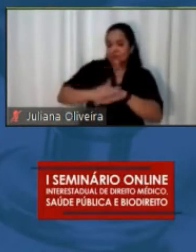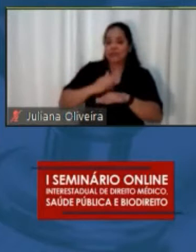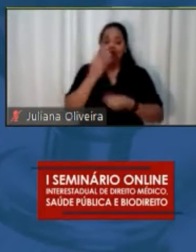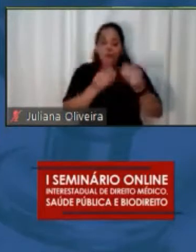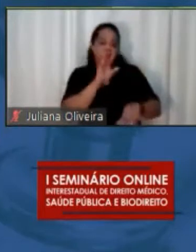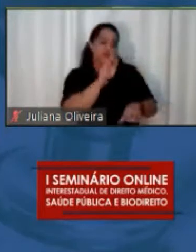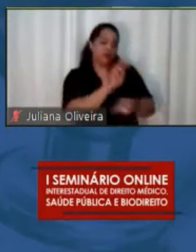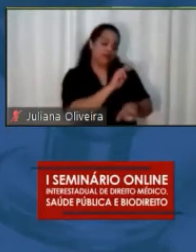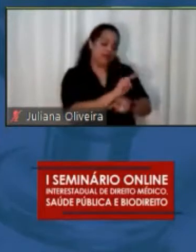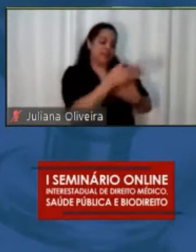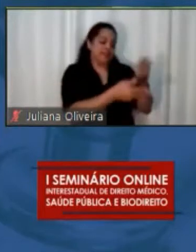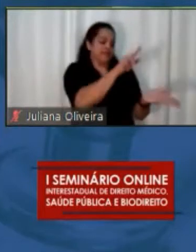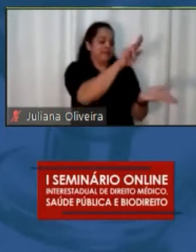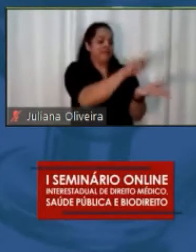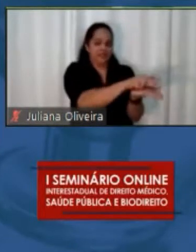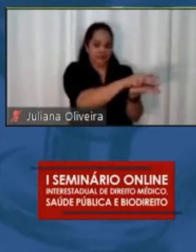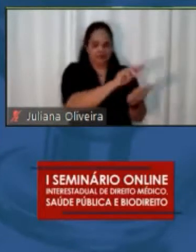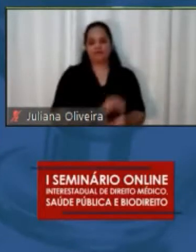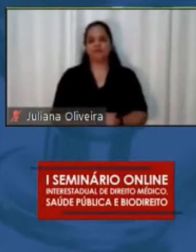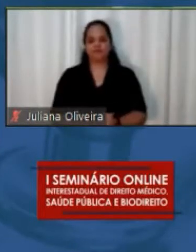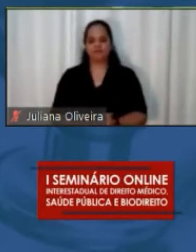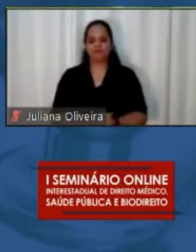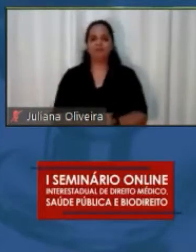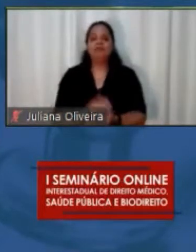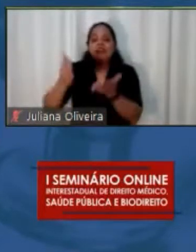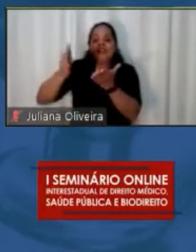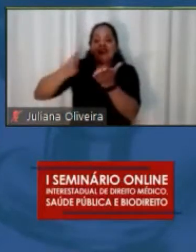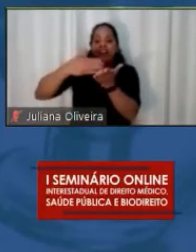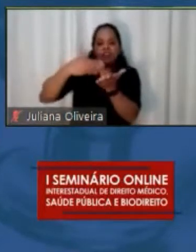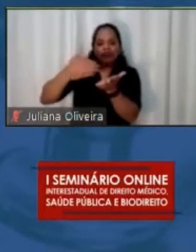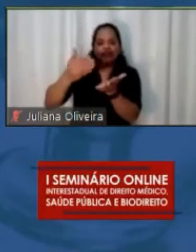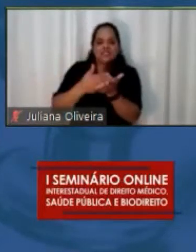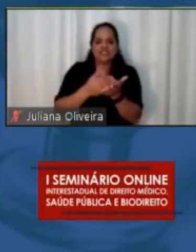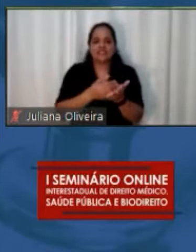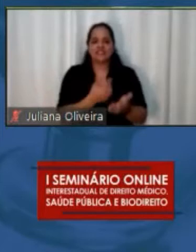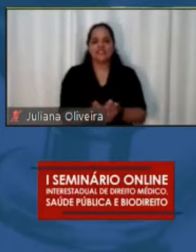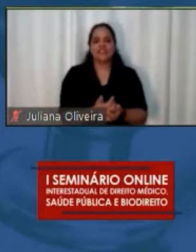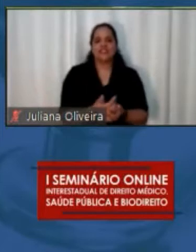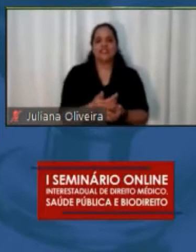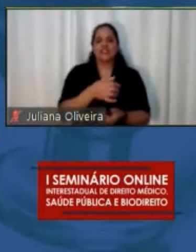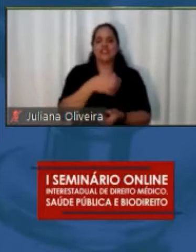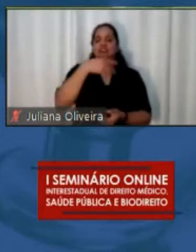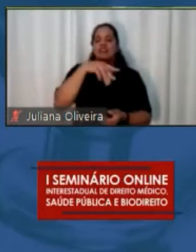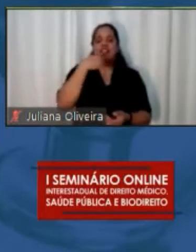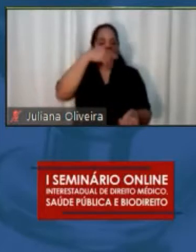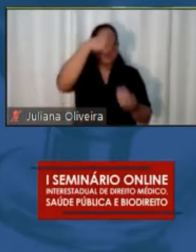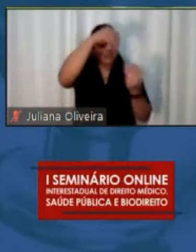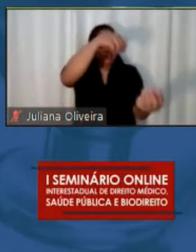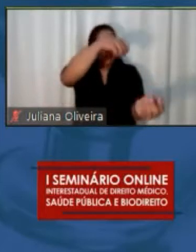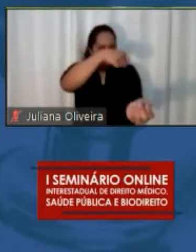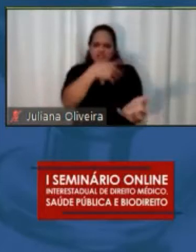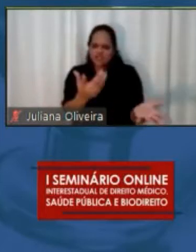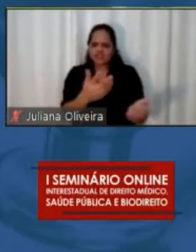A revista Transfusion, ela avaliou se existe